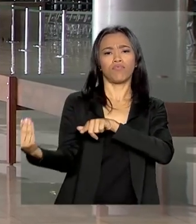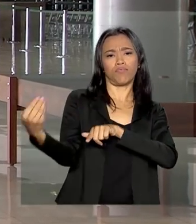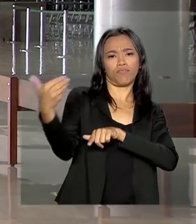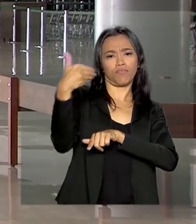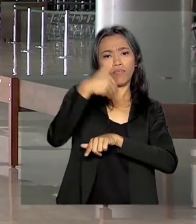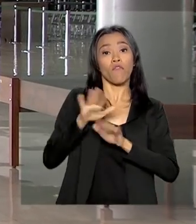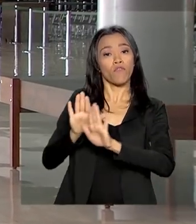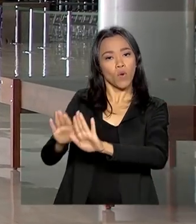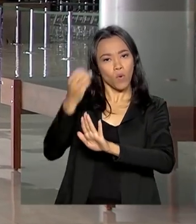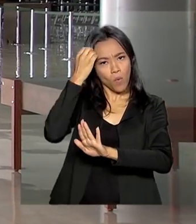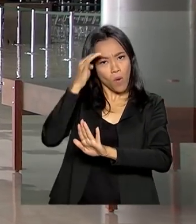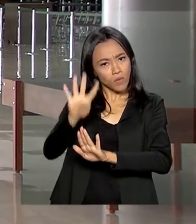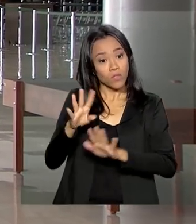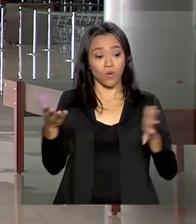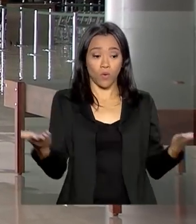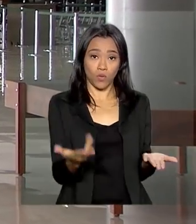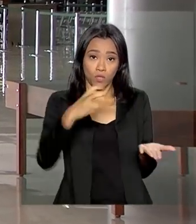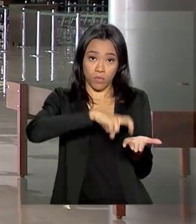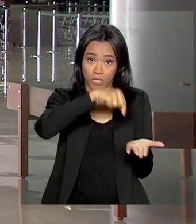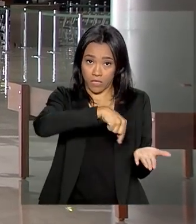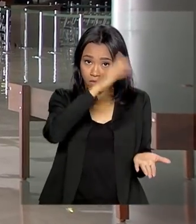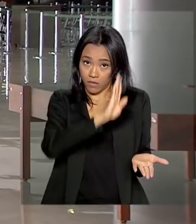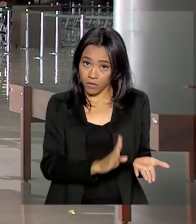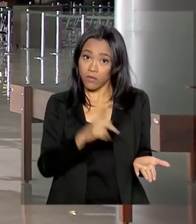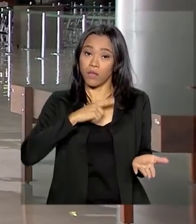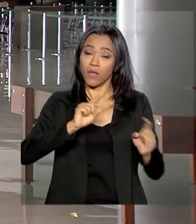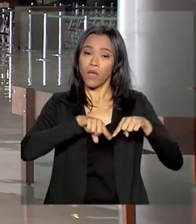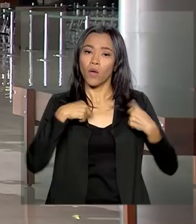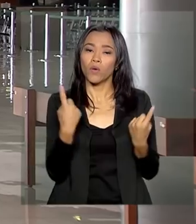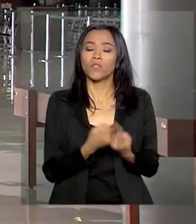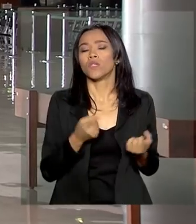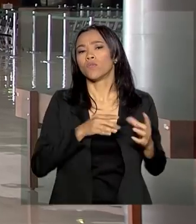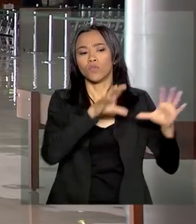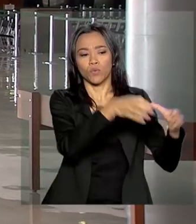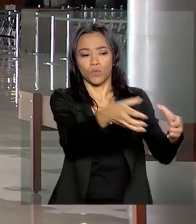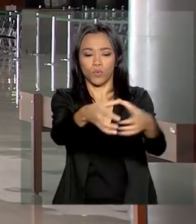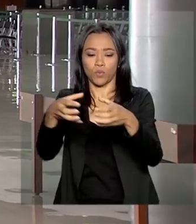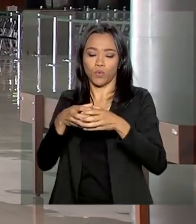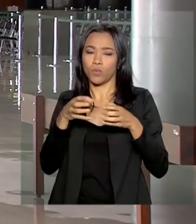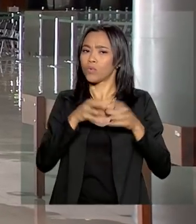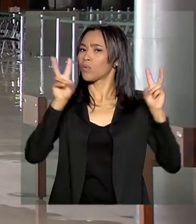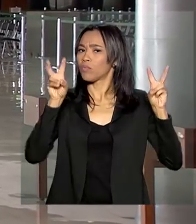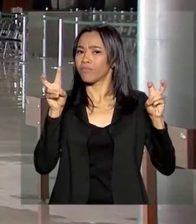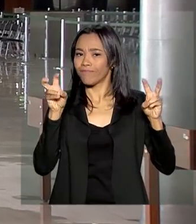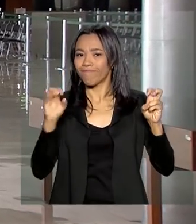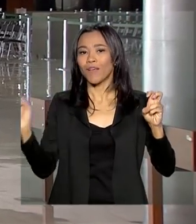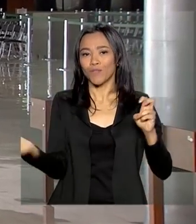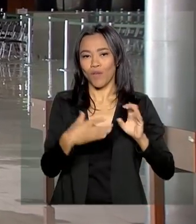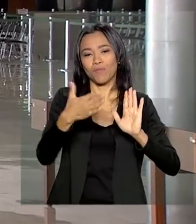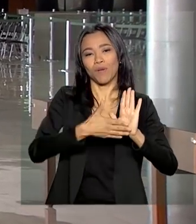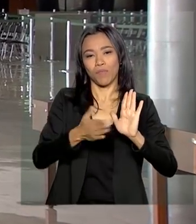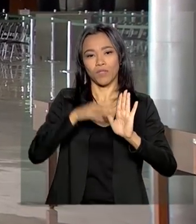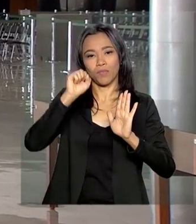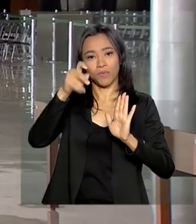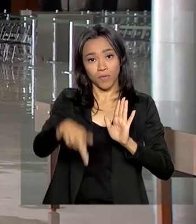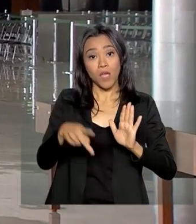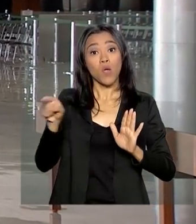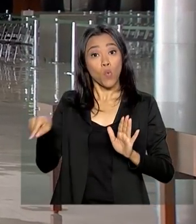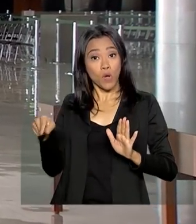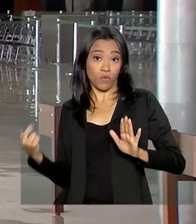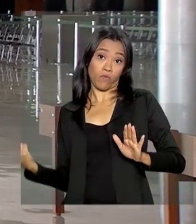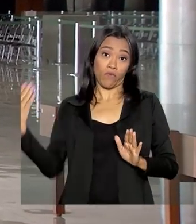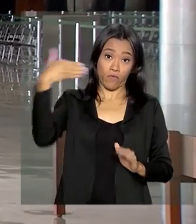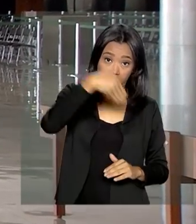passa amanhã em reuniões com lideranças partidárias para tratar da nova Previdência. Ao deixar Israel, o presidente Bolsonaro disse que o tema